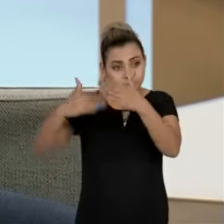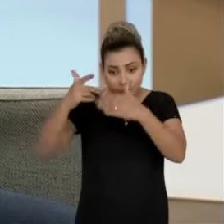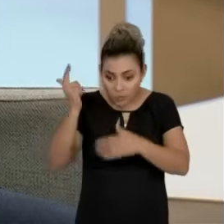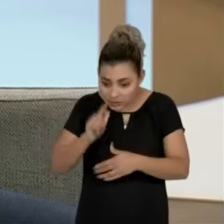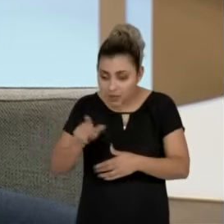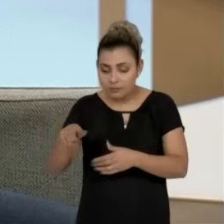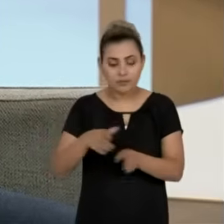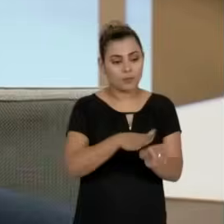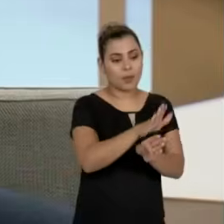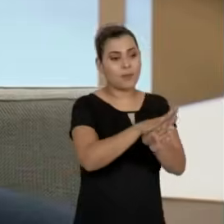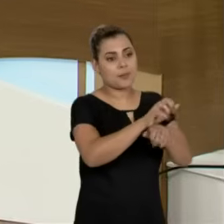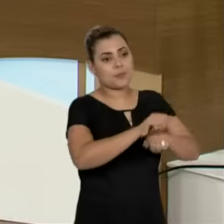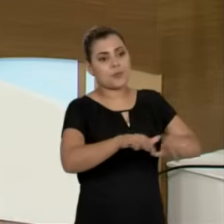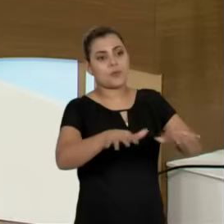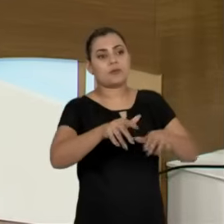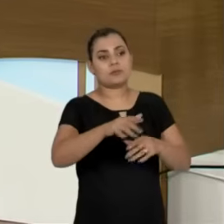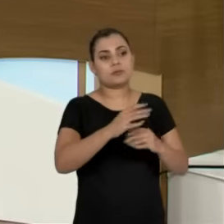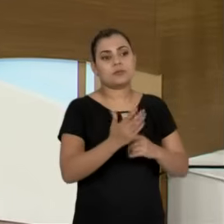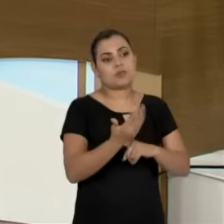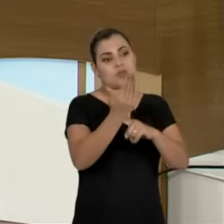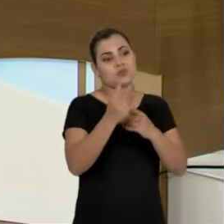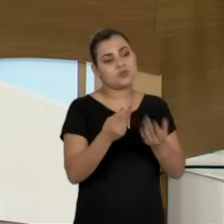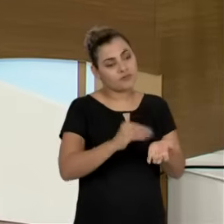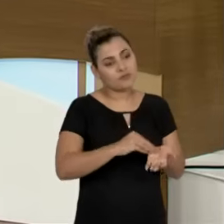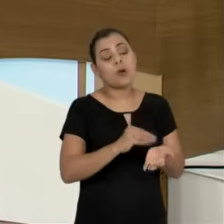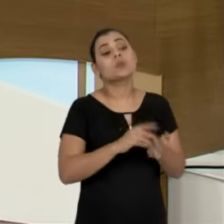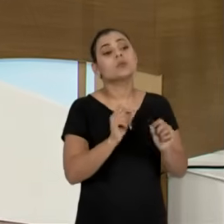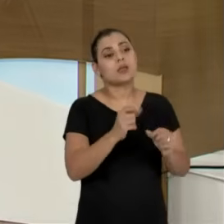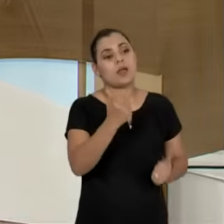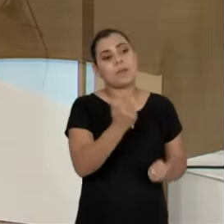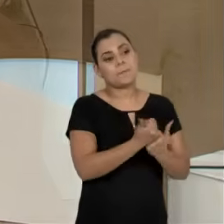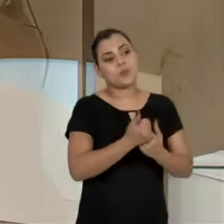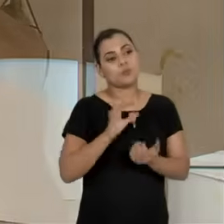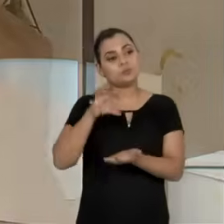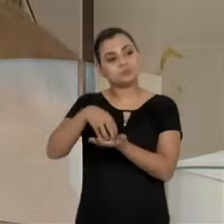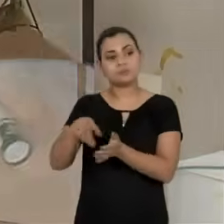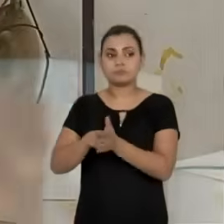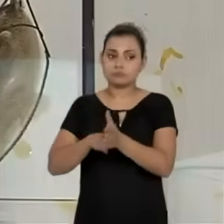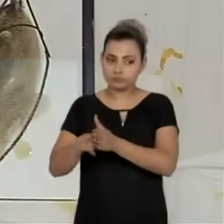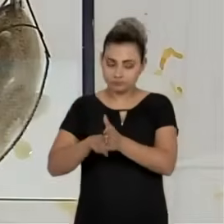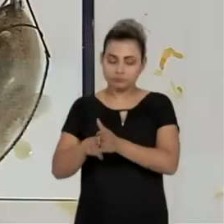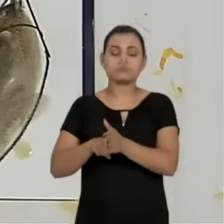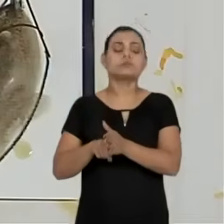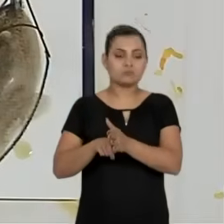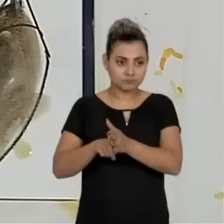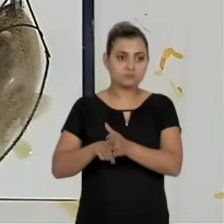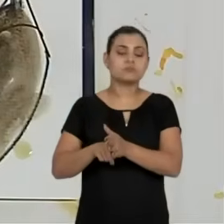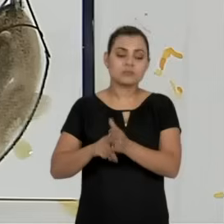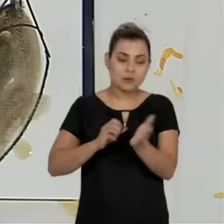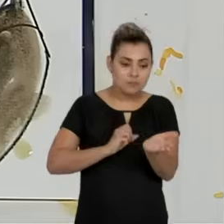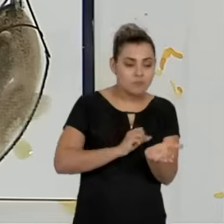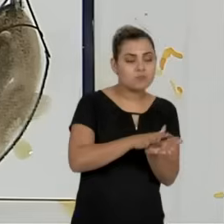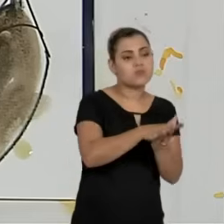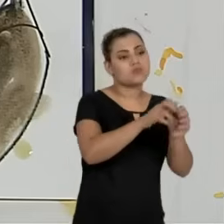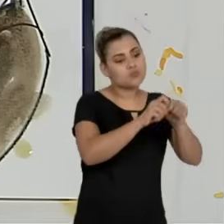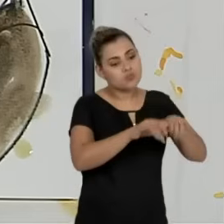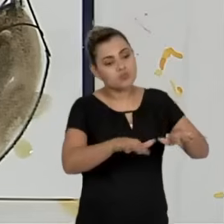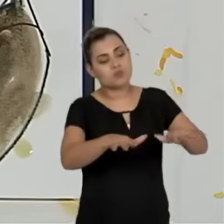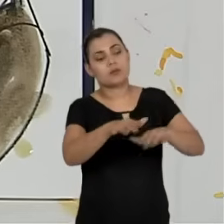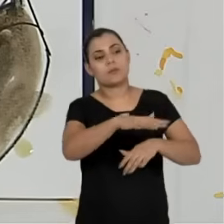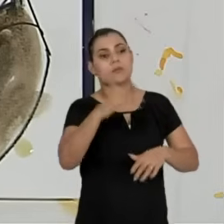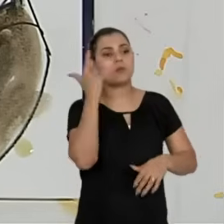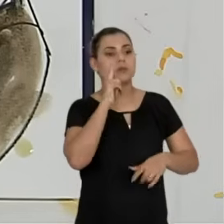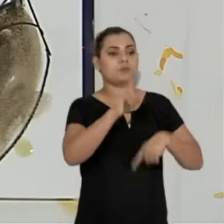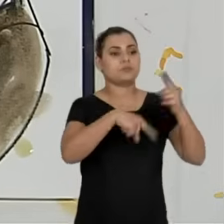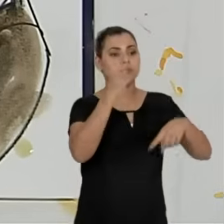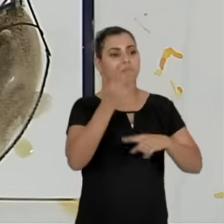escala, difundindo essa tecnologia. Então, falta o quê? Falta apoio dos órgãos de pesquisa e de extensão rural em desenvolver e aprimorar essa